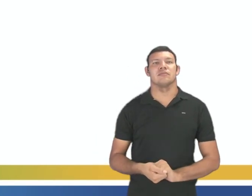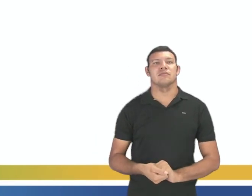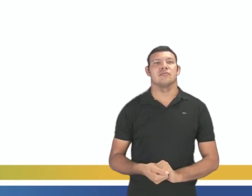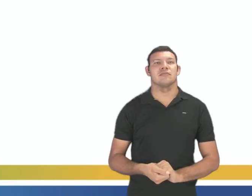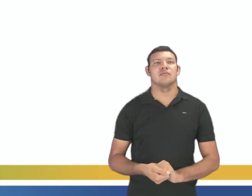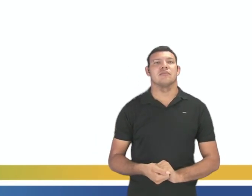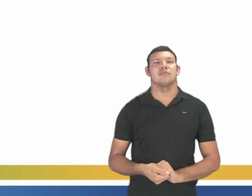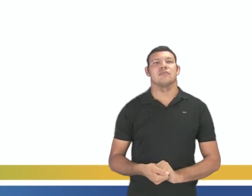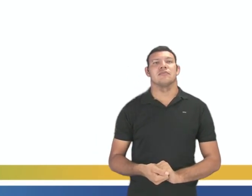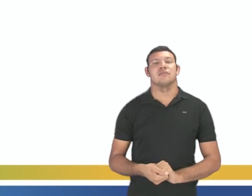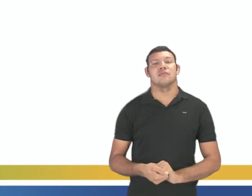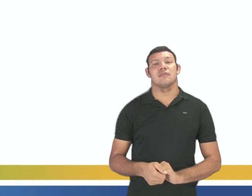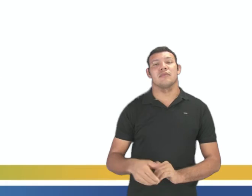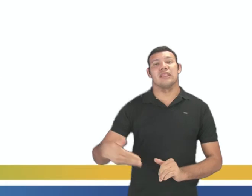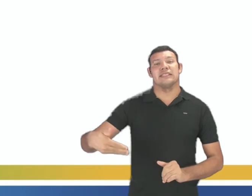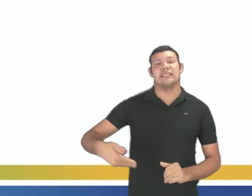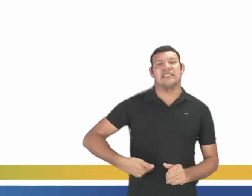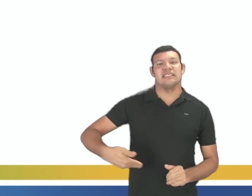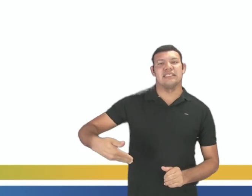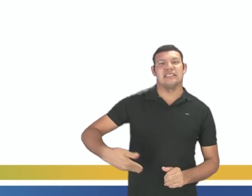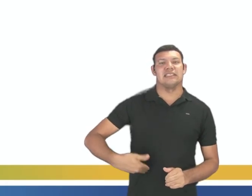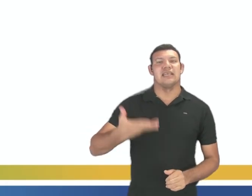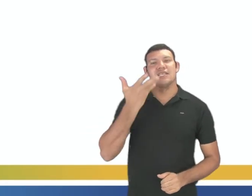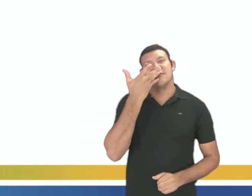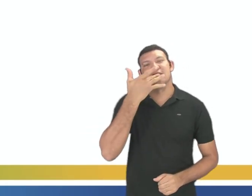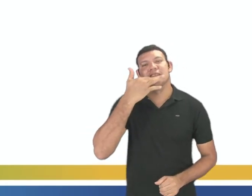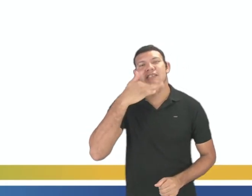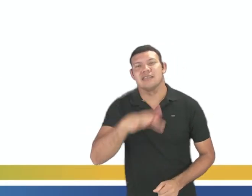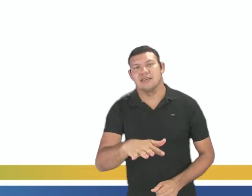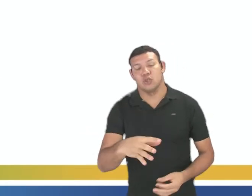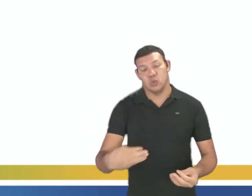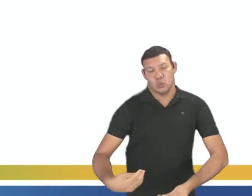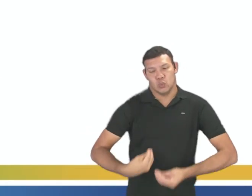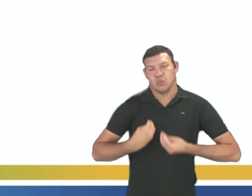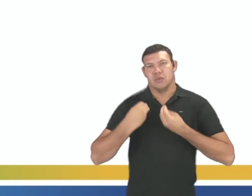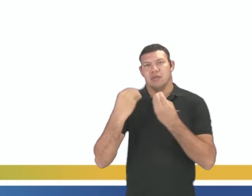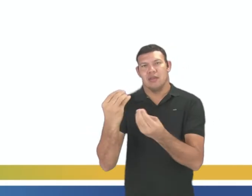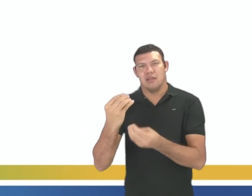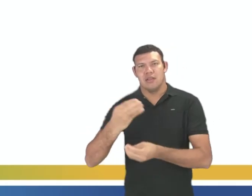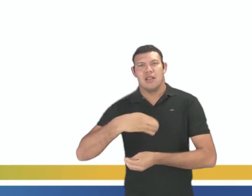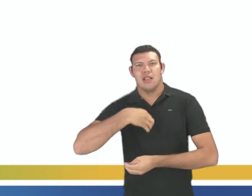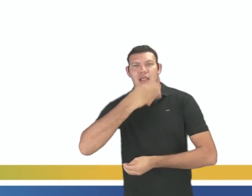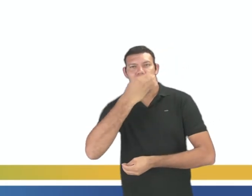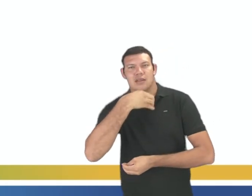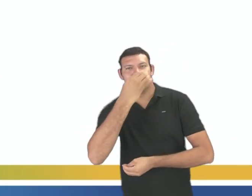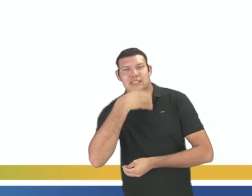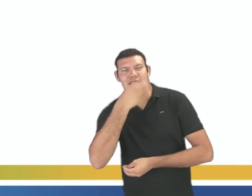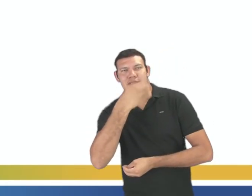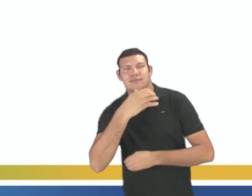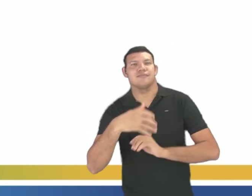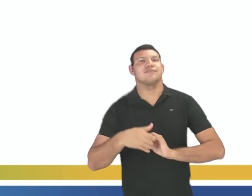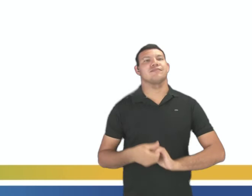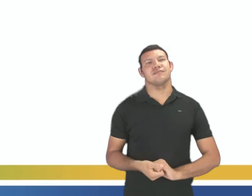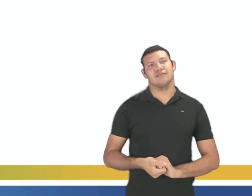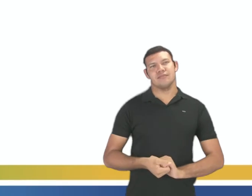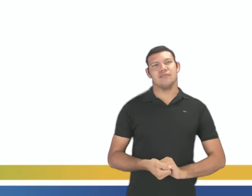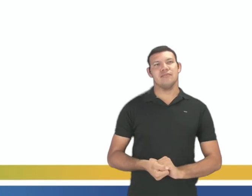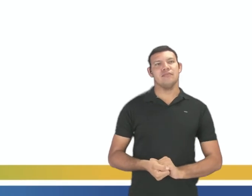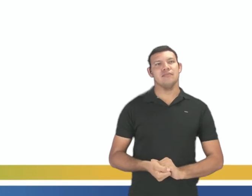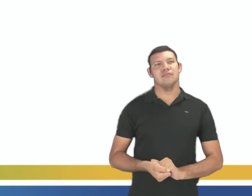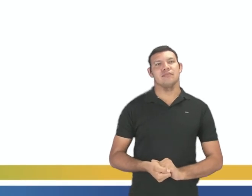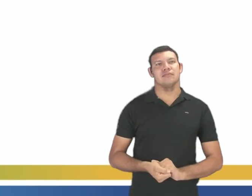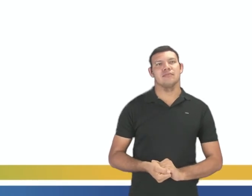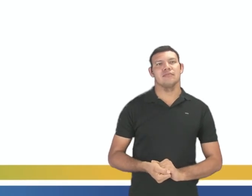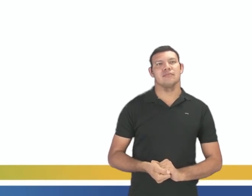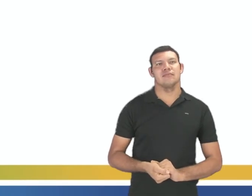elas algumas maçãs. Tudo bem? A próxima opção, we are thirsty. Nós estamos